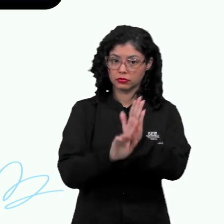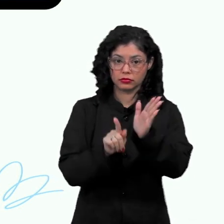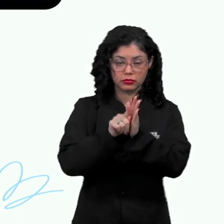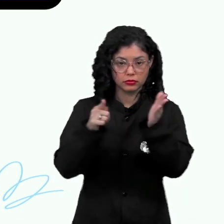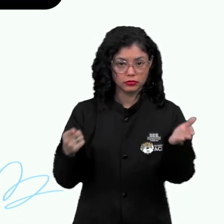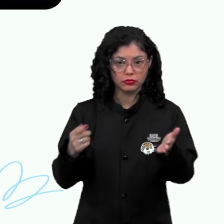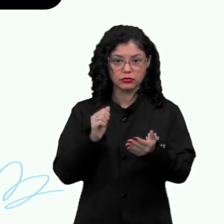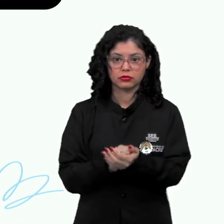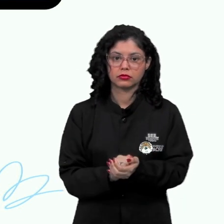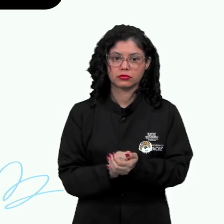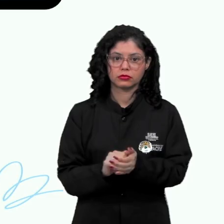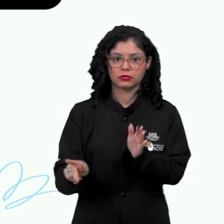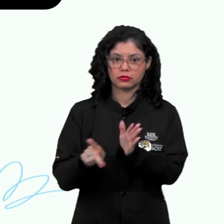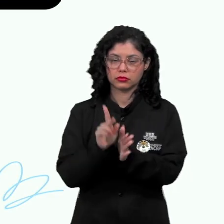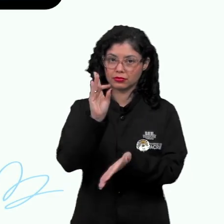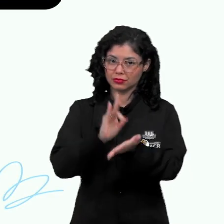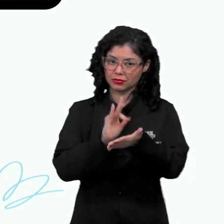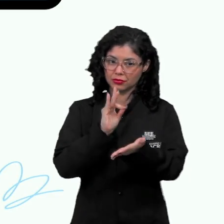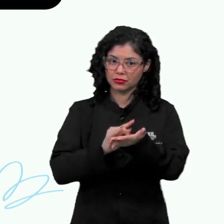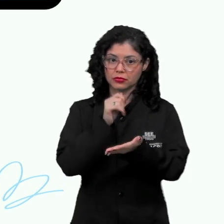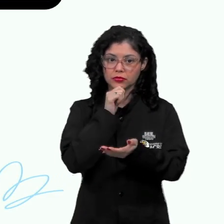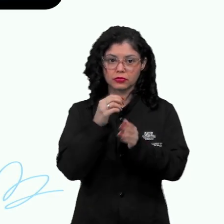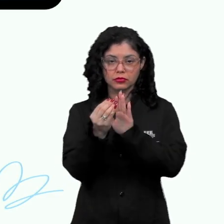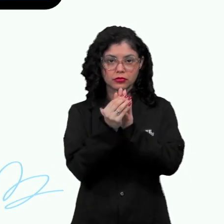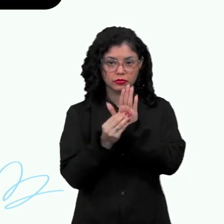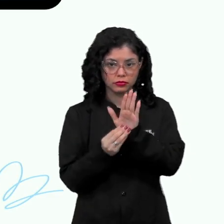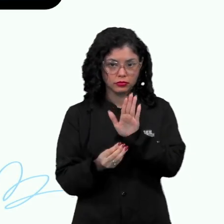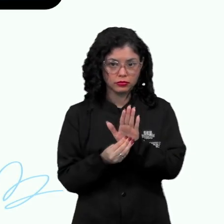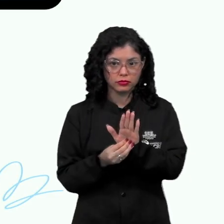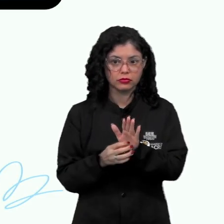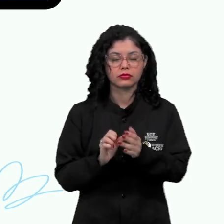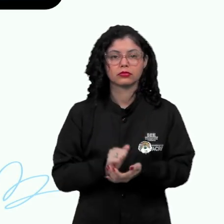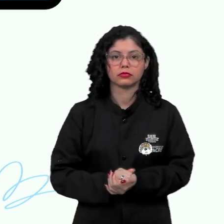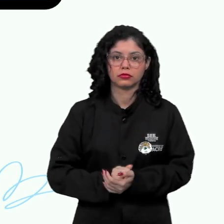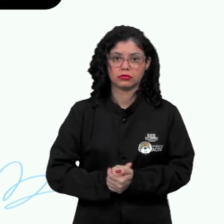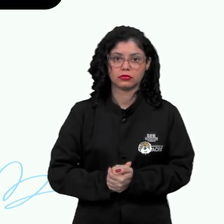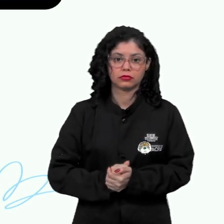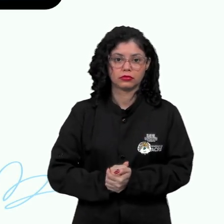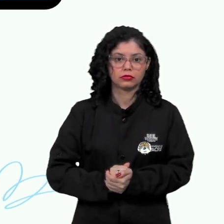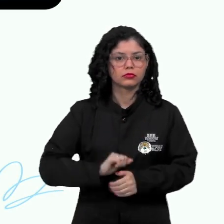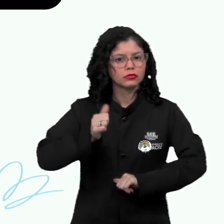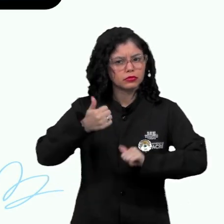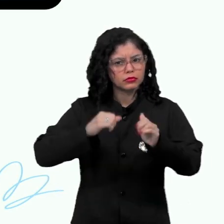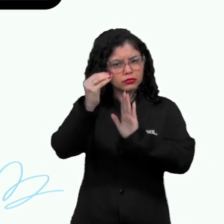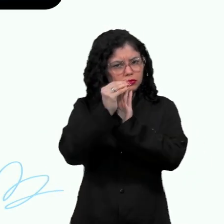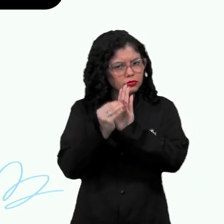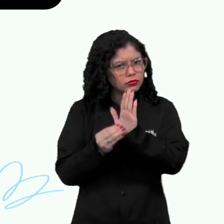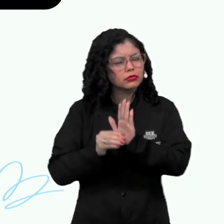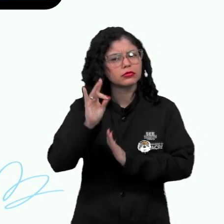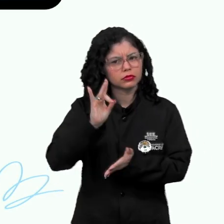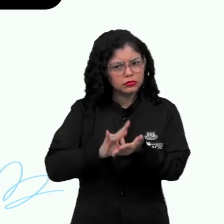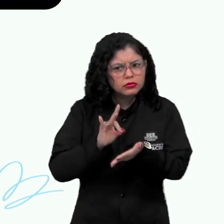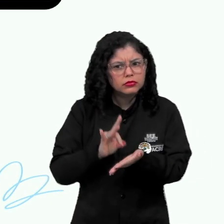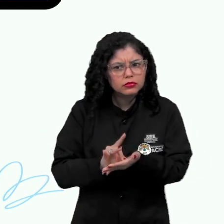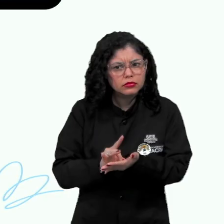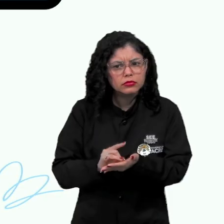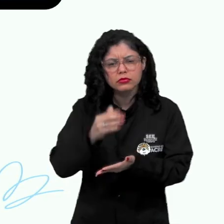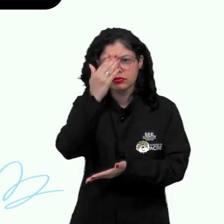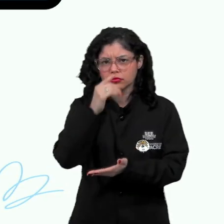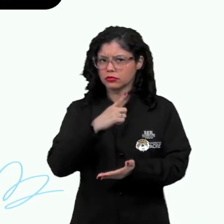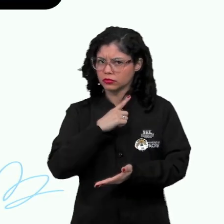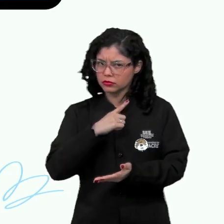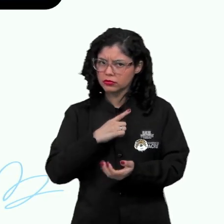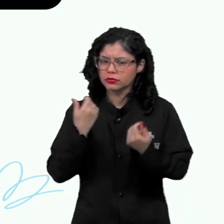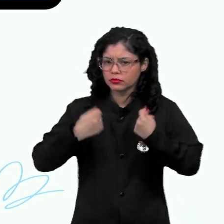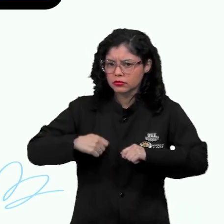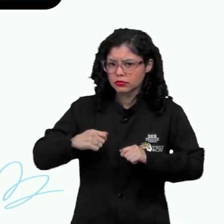texto jornalístico, independente da fonte e da verificação dos dados, será que realmente há